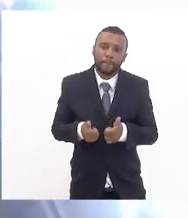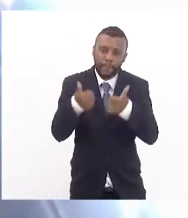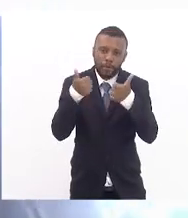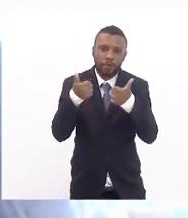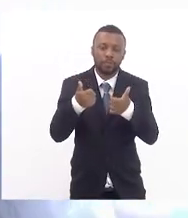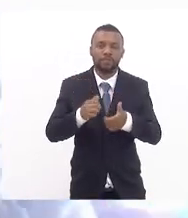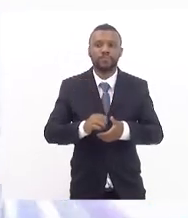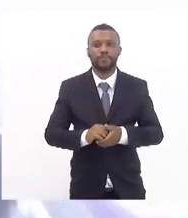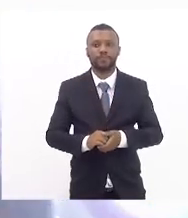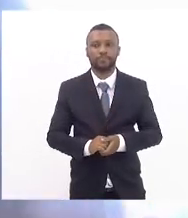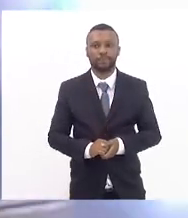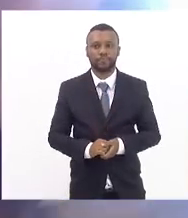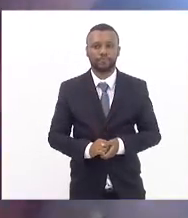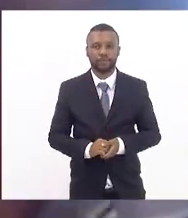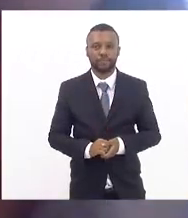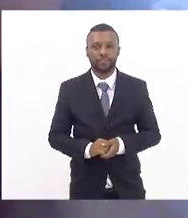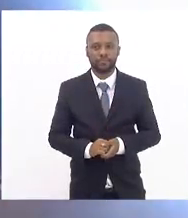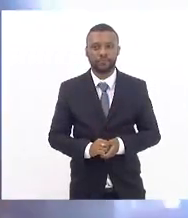melhorou.